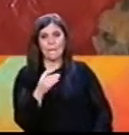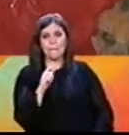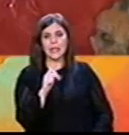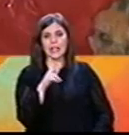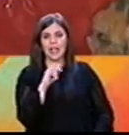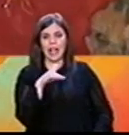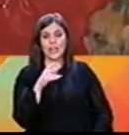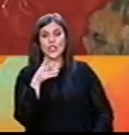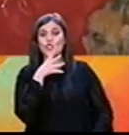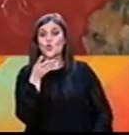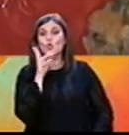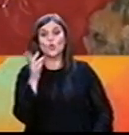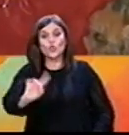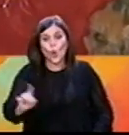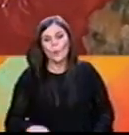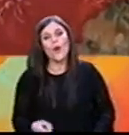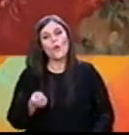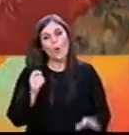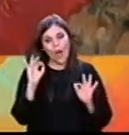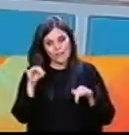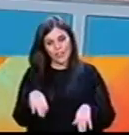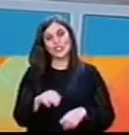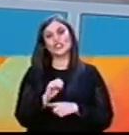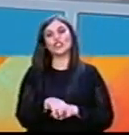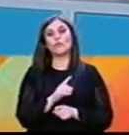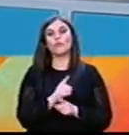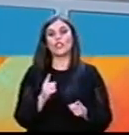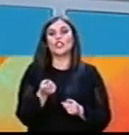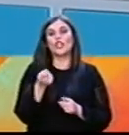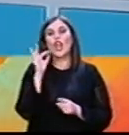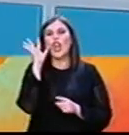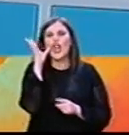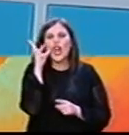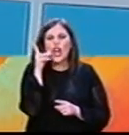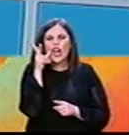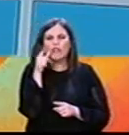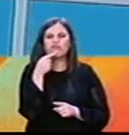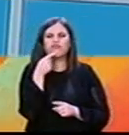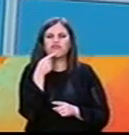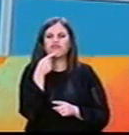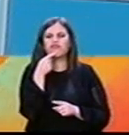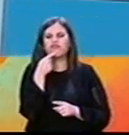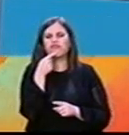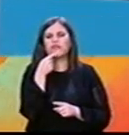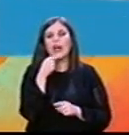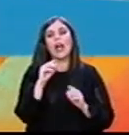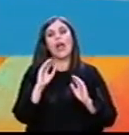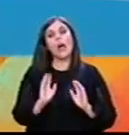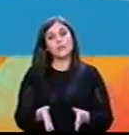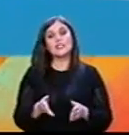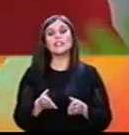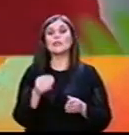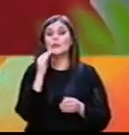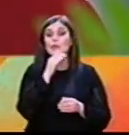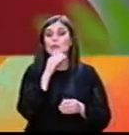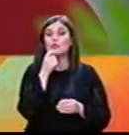ainda está... Está quase a terminar, não está? Está. O tempo? Sabes que a massa ainda está muito quente. Sim, deve arrefecer, para depois ser